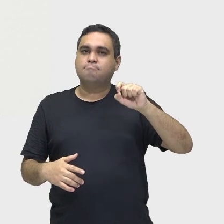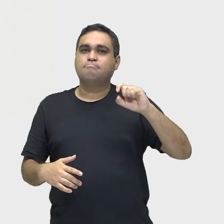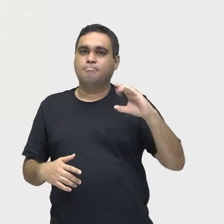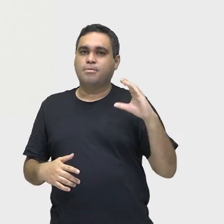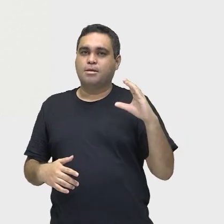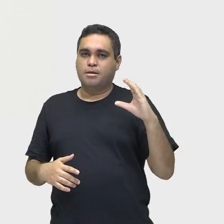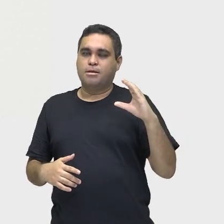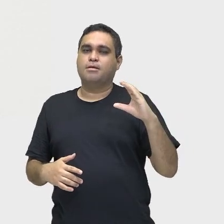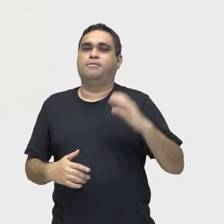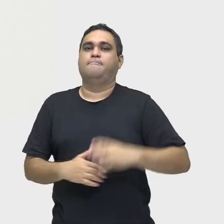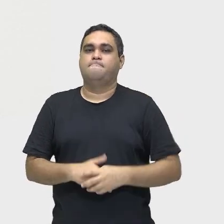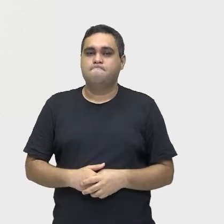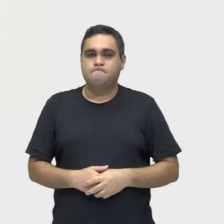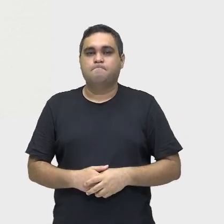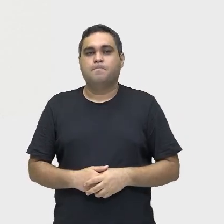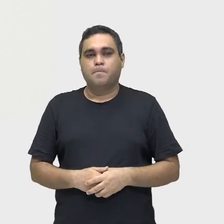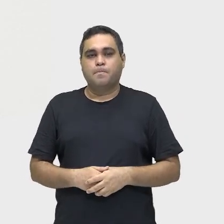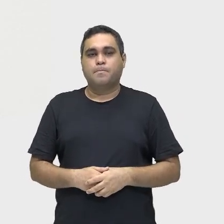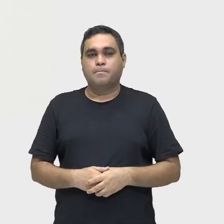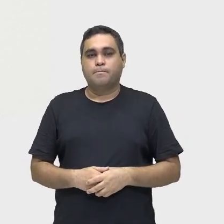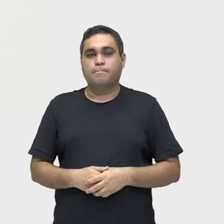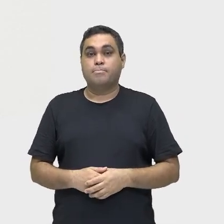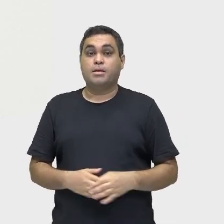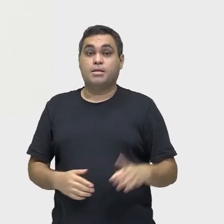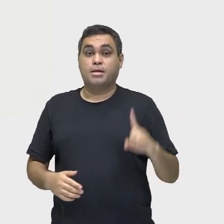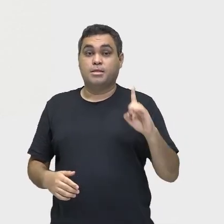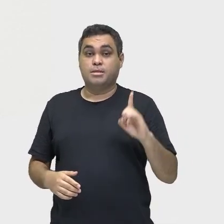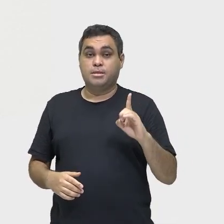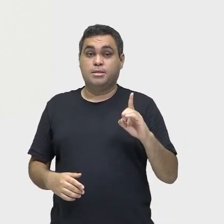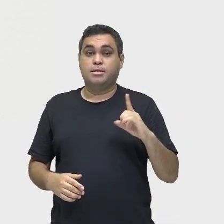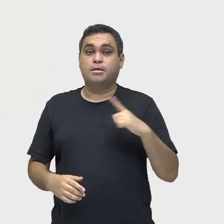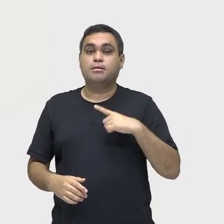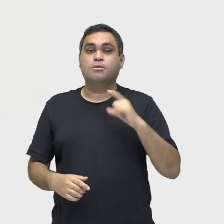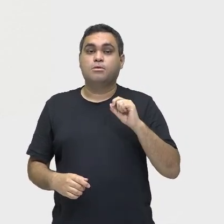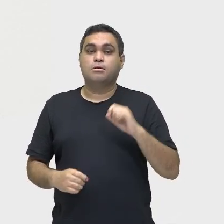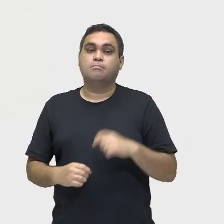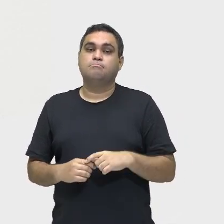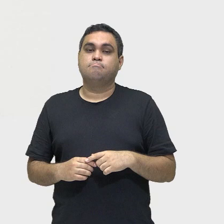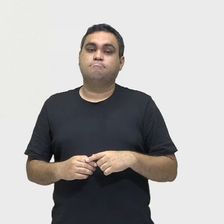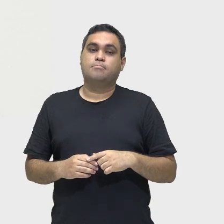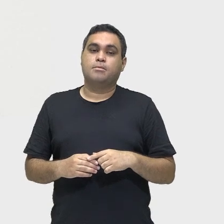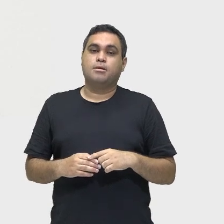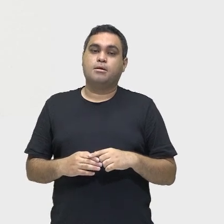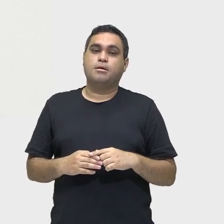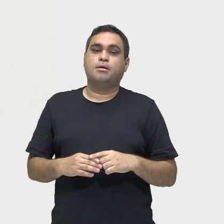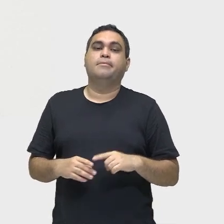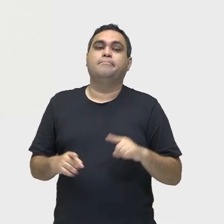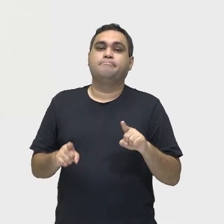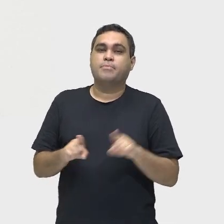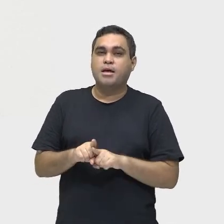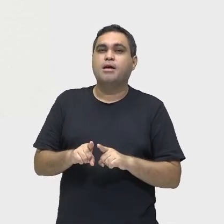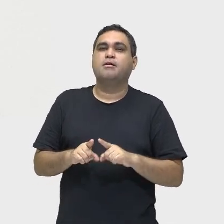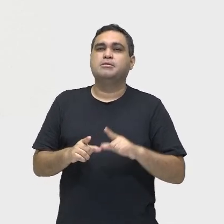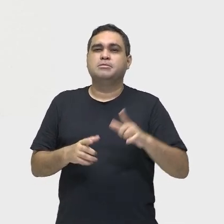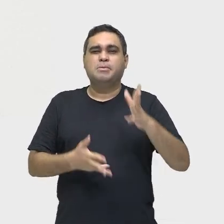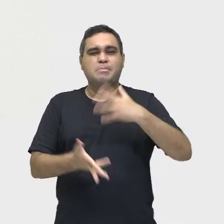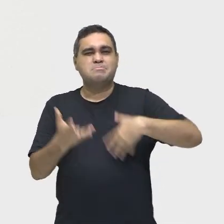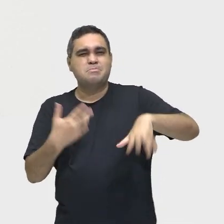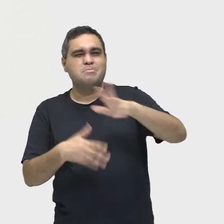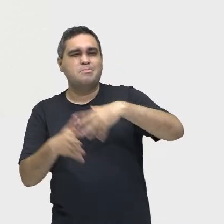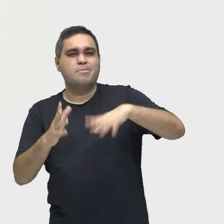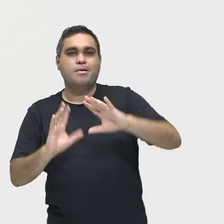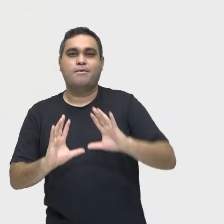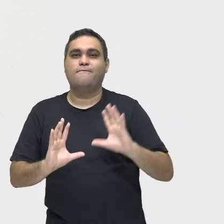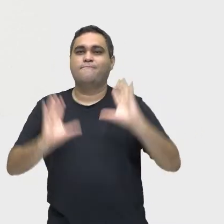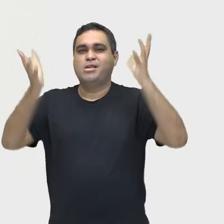marcar, assinalar a alternativa C. Na D, nós temos assim: pintaram e bordaram na festa.